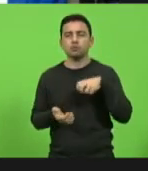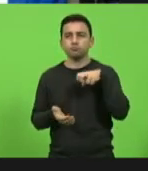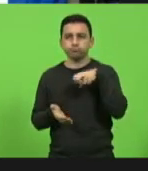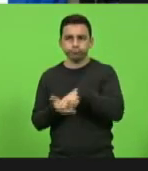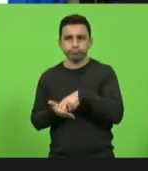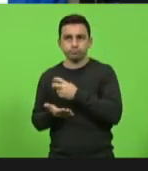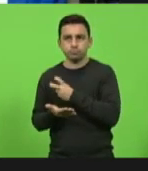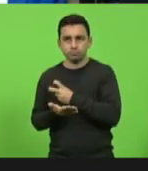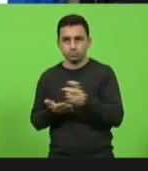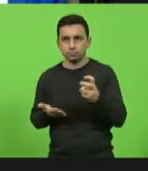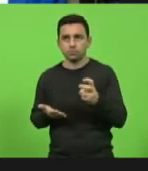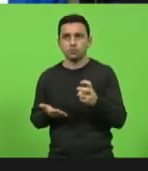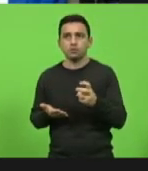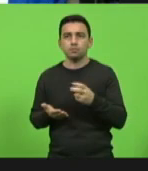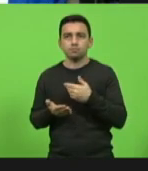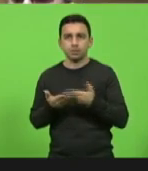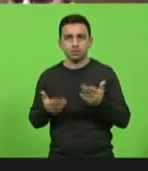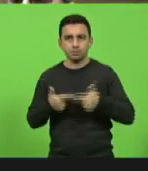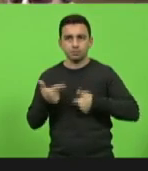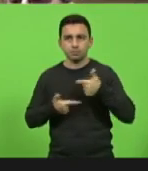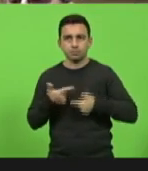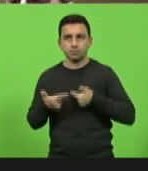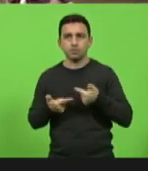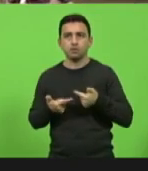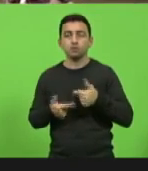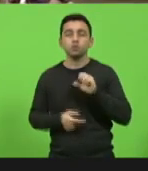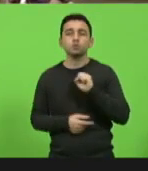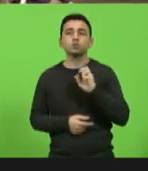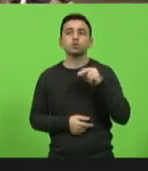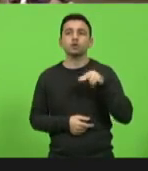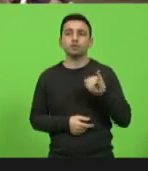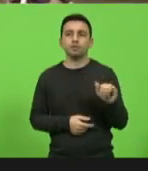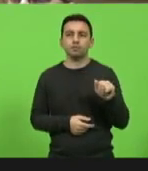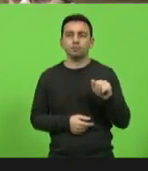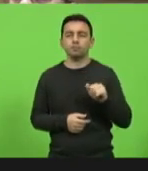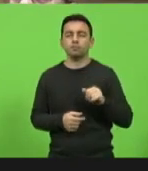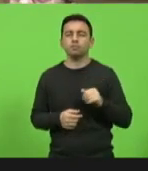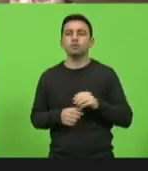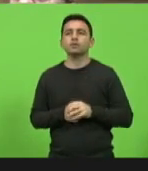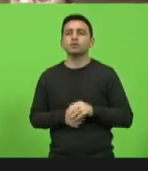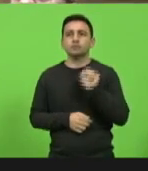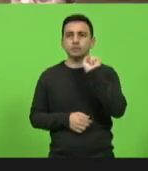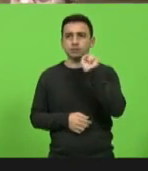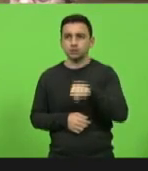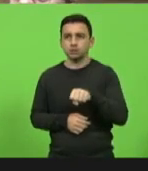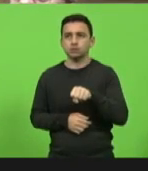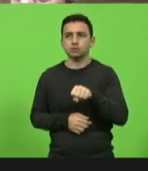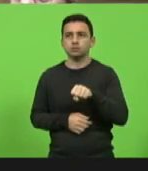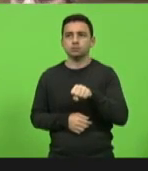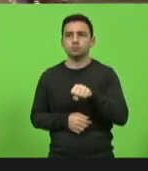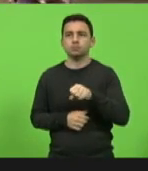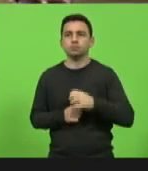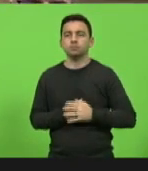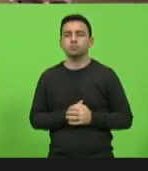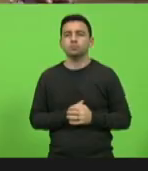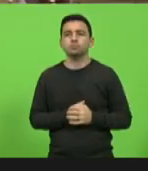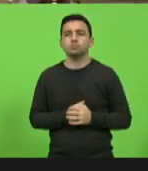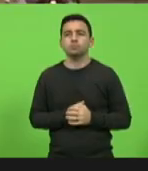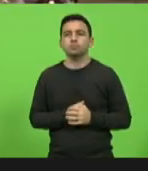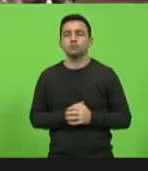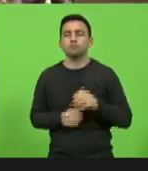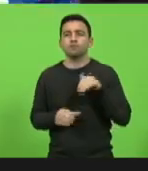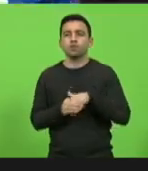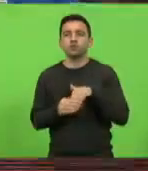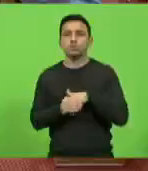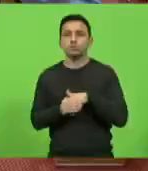como volta desembargadora Sônia Maria Schmitz e o senhor presidente é como voto